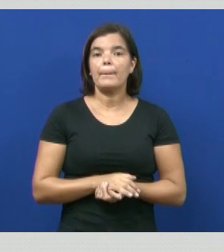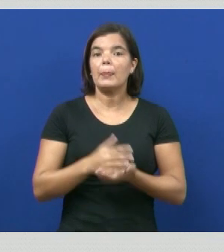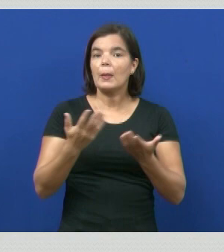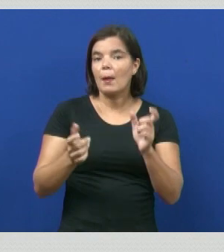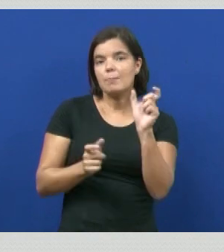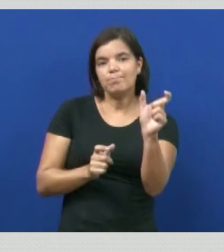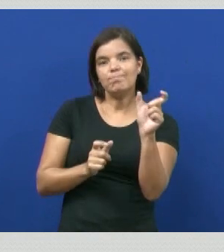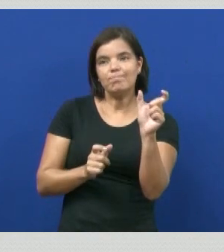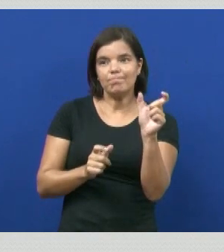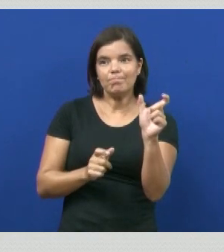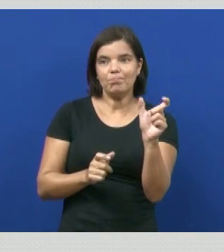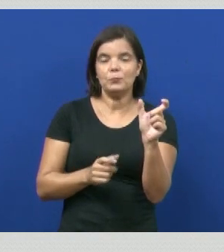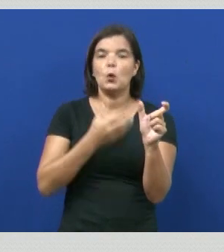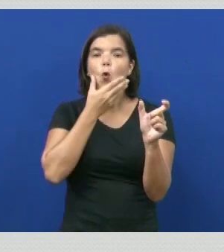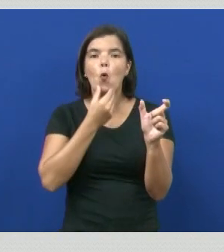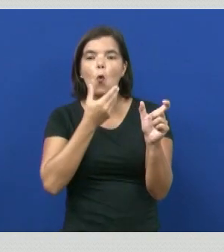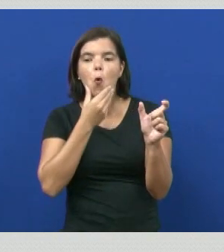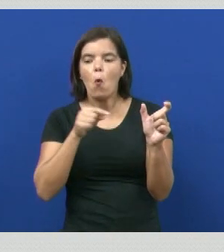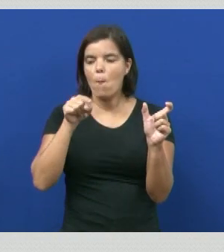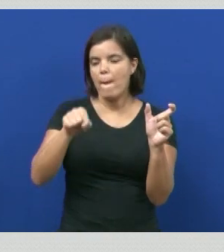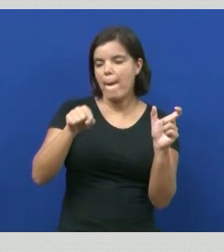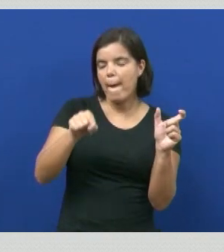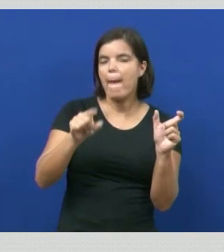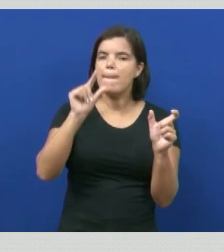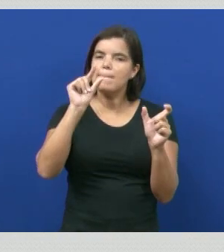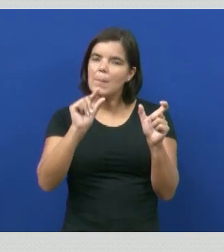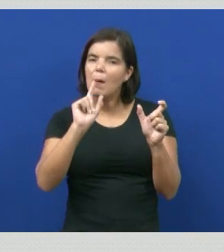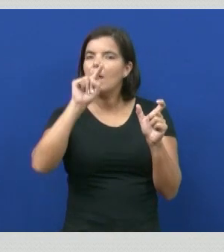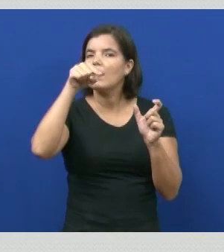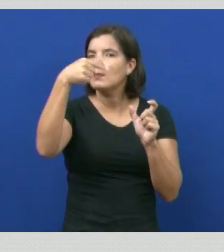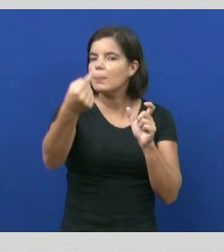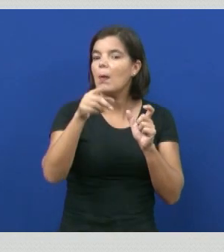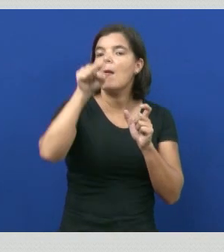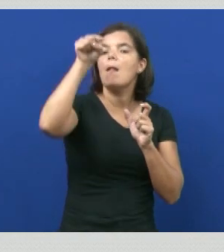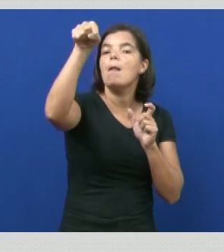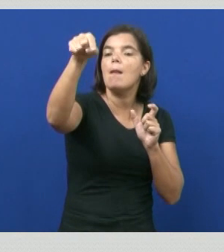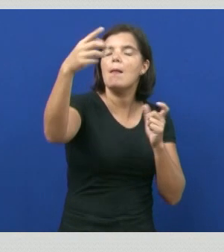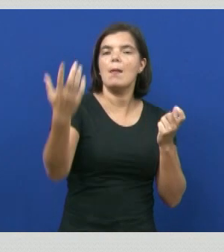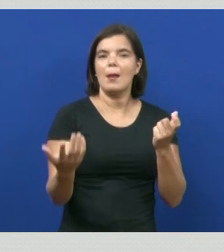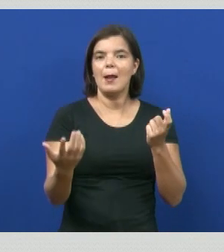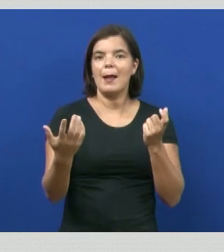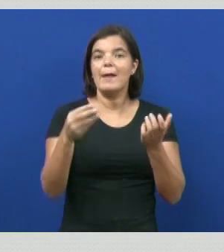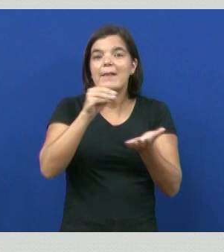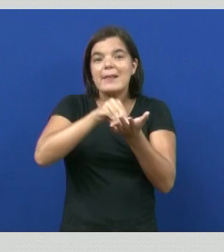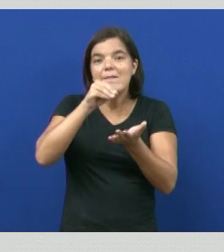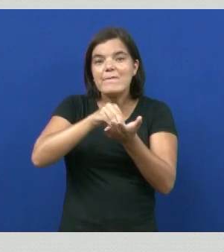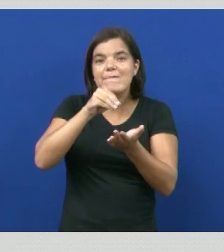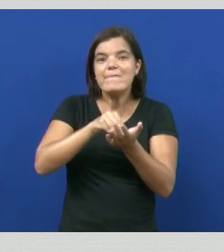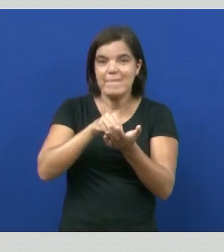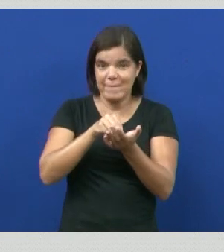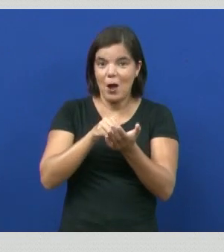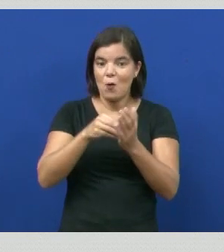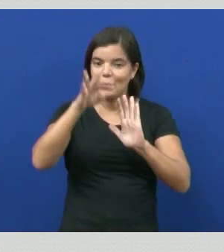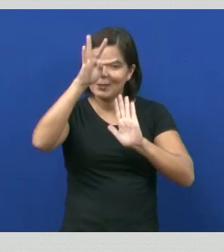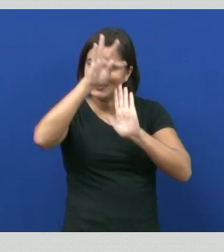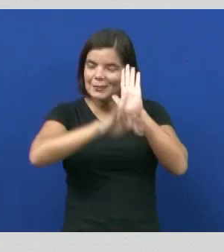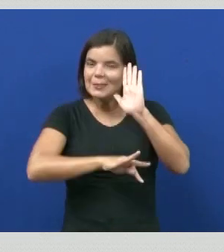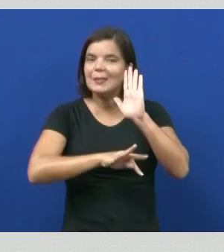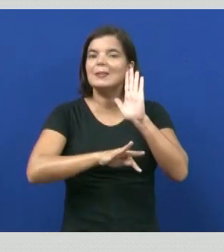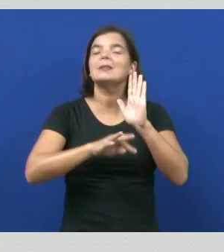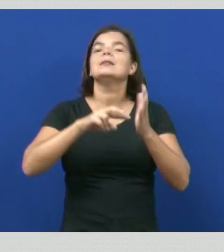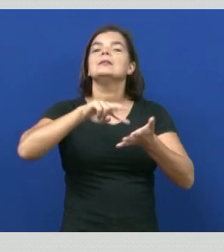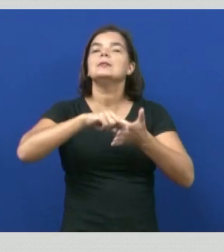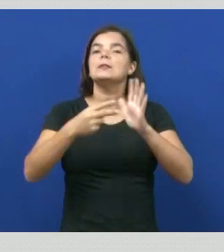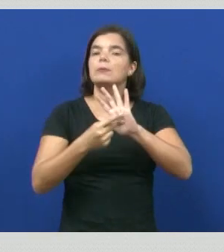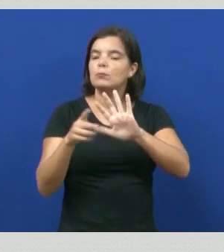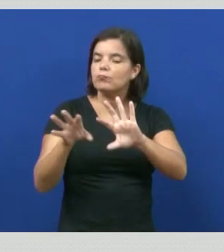As palavras e expressões homem, ele, pouco, depois, lá, que estavam em falta no conto e depois foram inseridos,